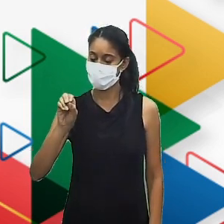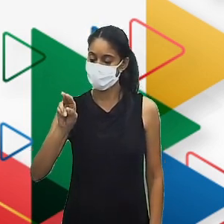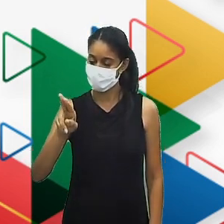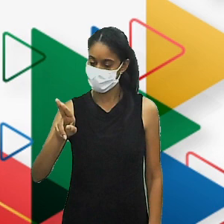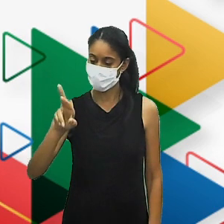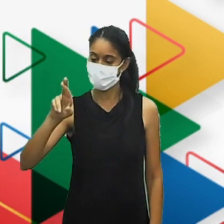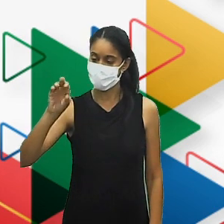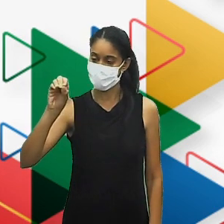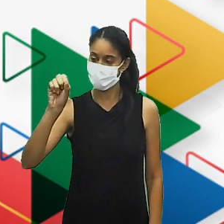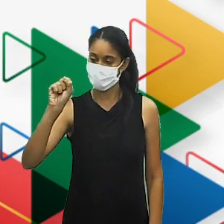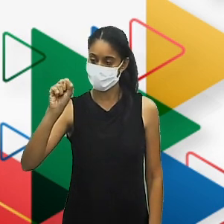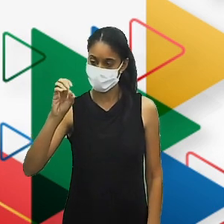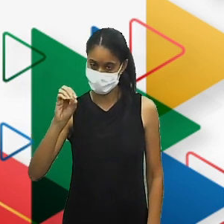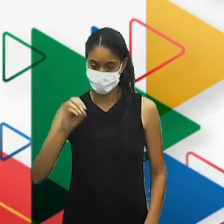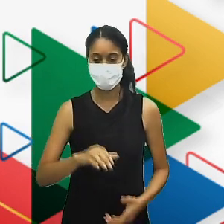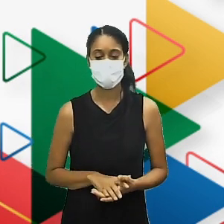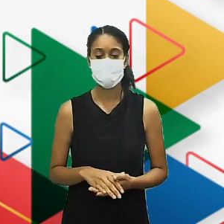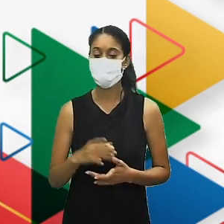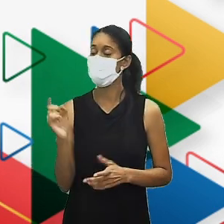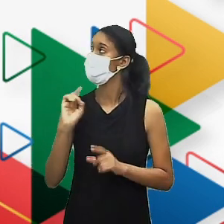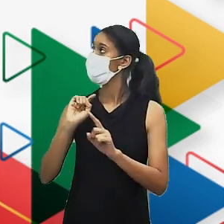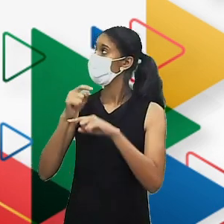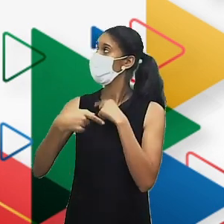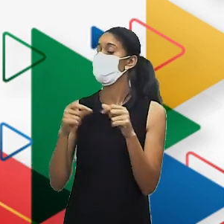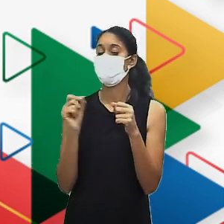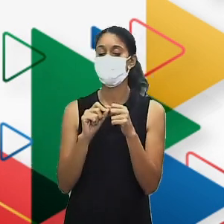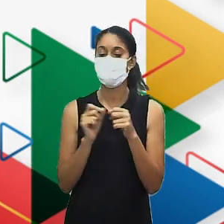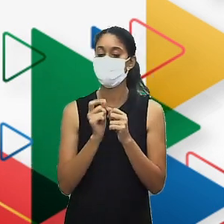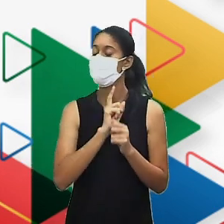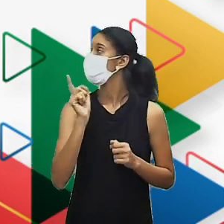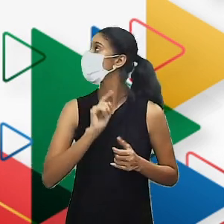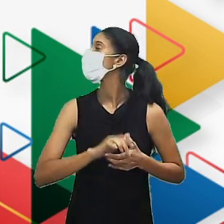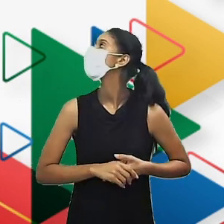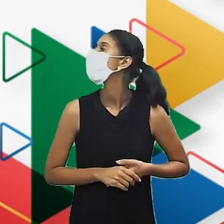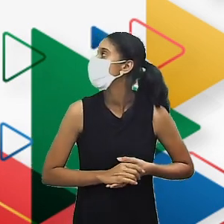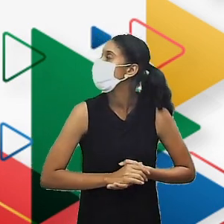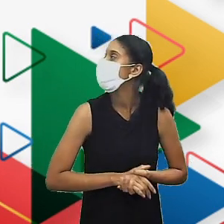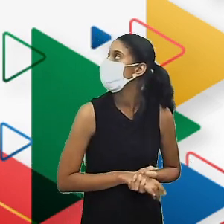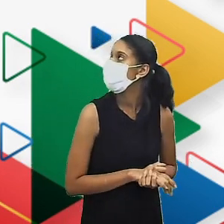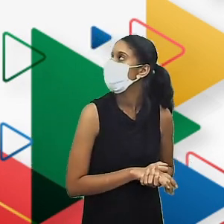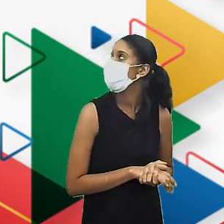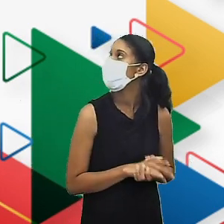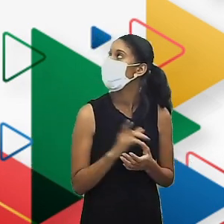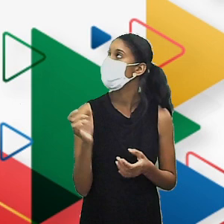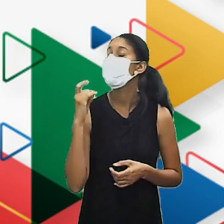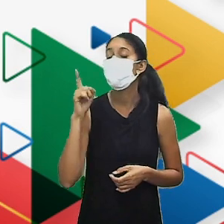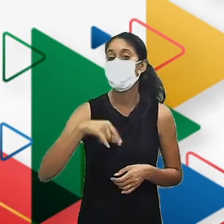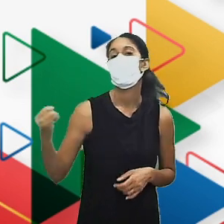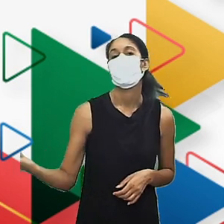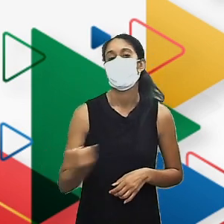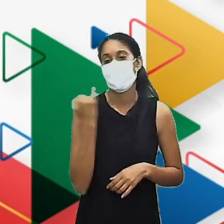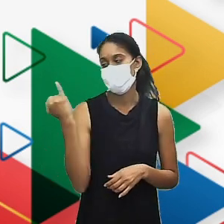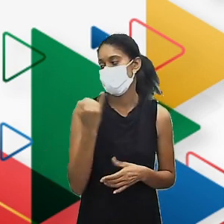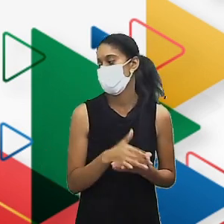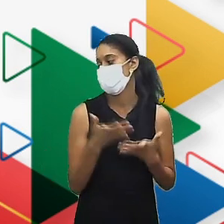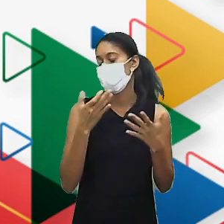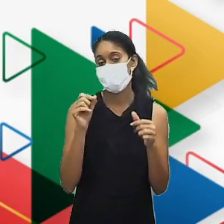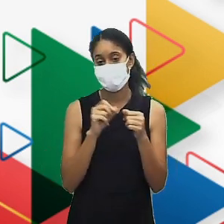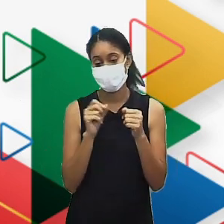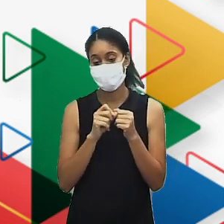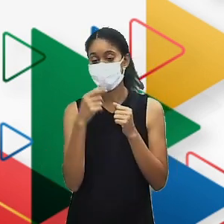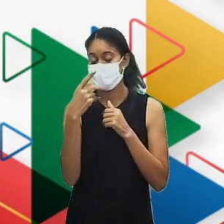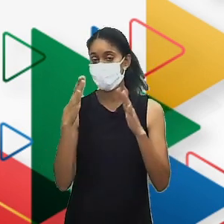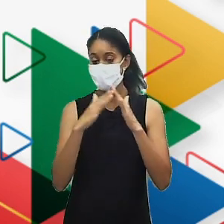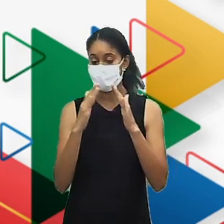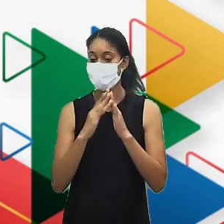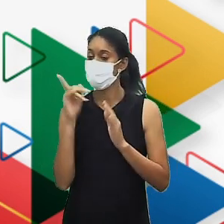casa, esse eu vou pular para poder fazer esse caso aqui, ó. Isso aqui é uma dica super importante. Mas eu quero que você faça isso aqui na sua